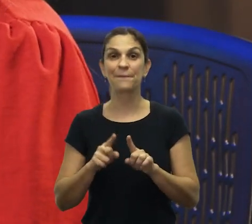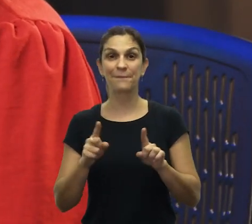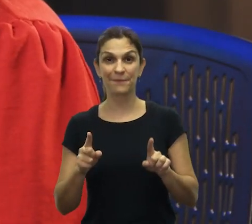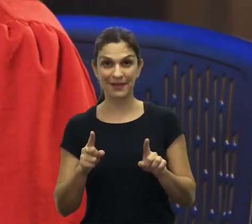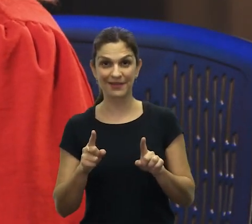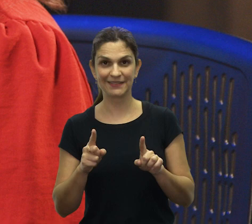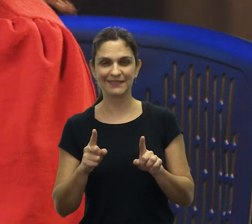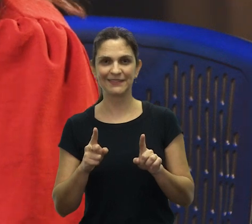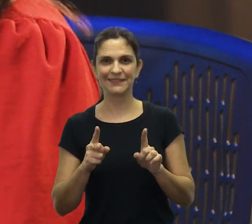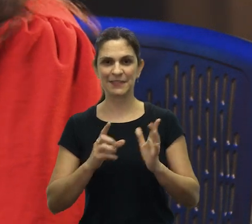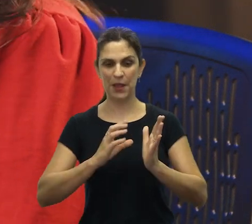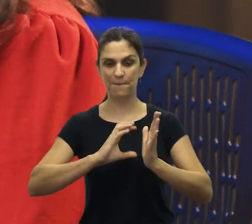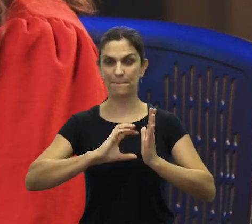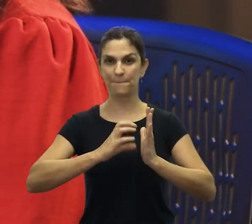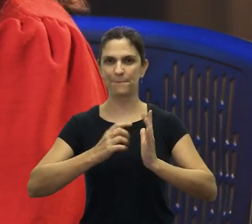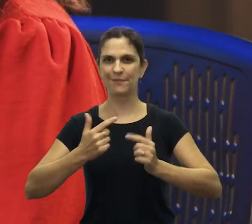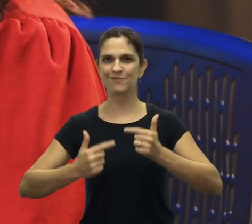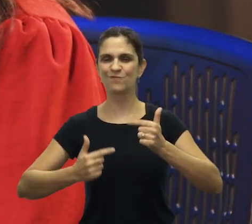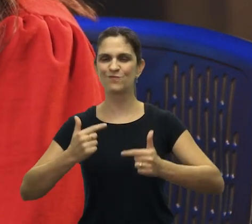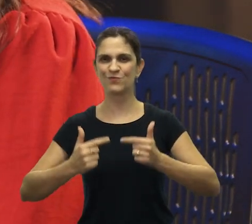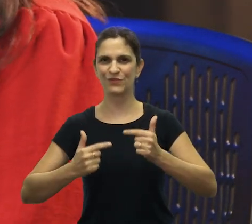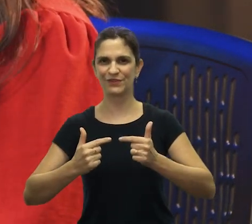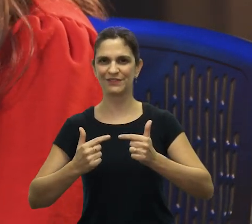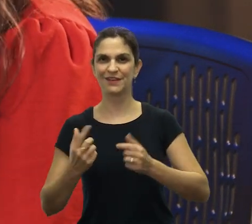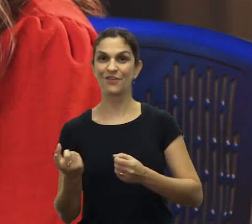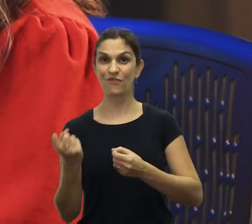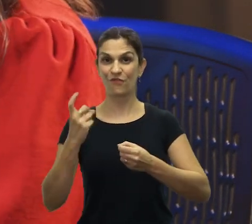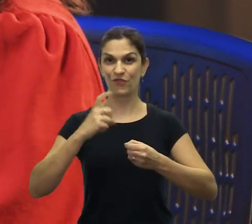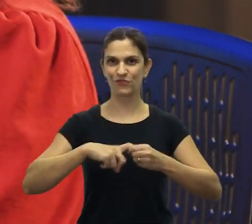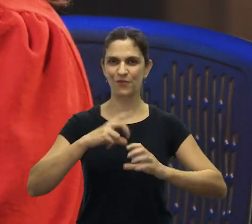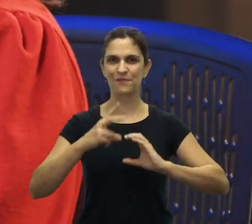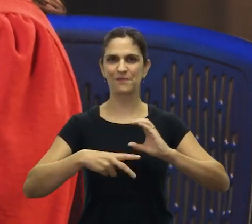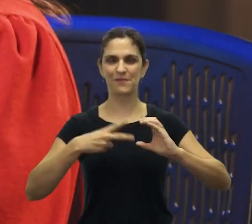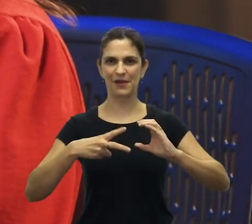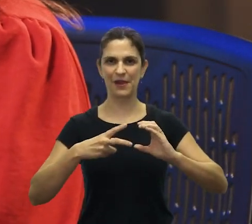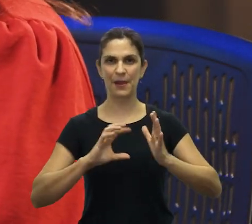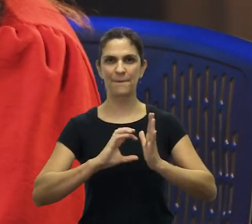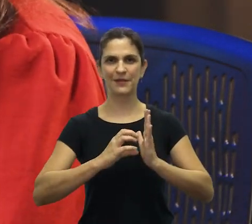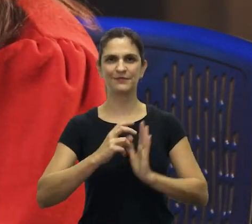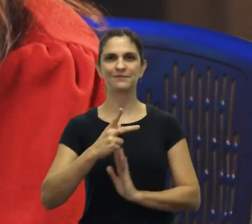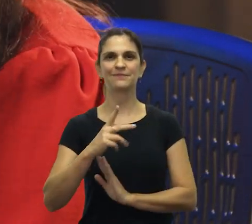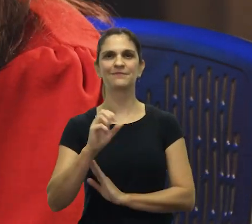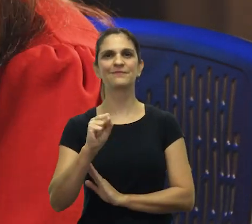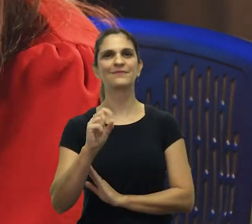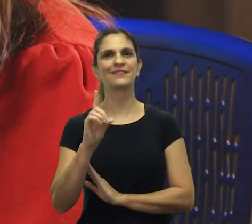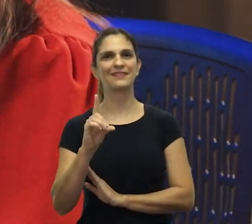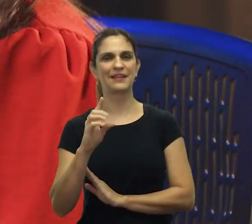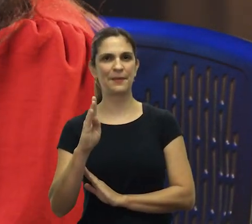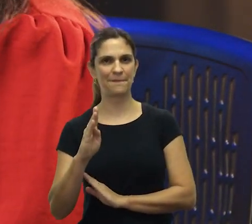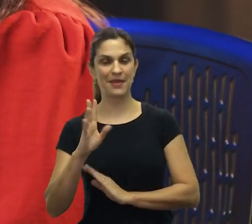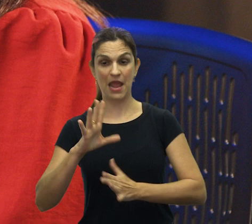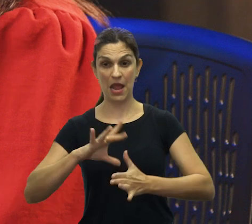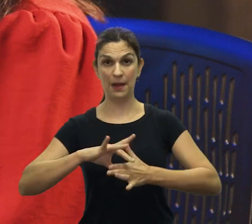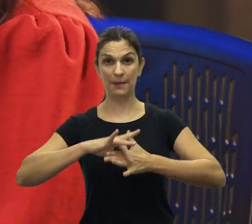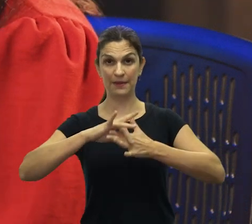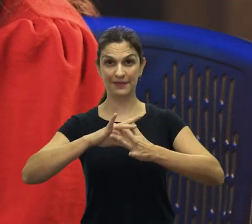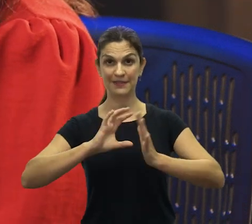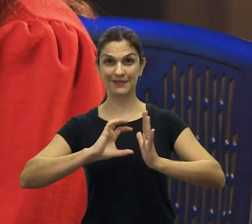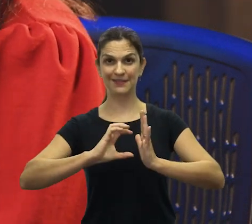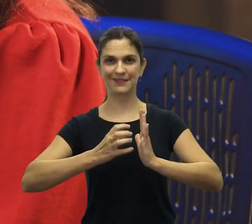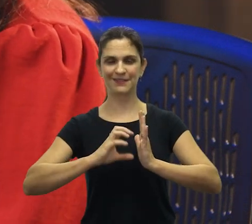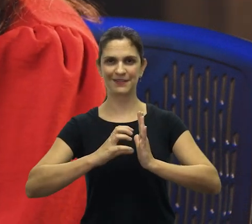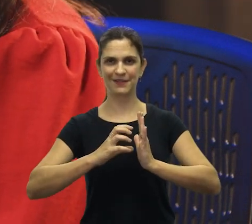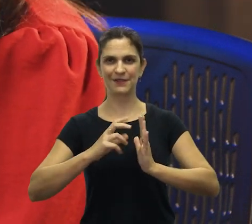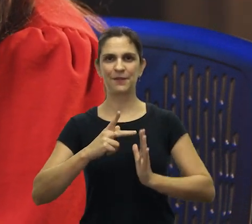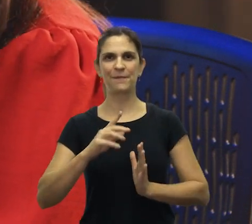vamos agora para a questão partidária. Você voltou para casa pelo PSDB, assumiu a liderança